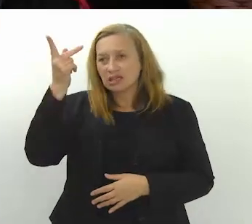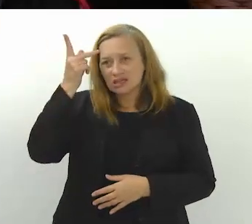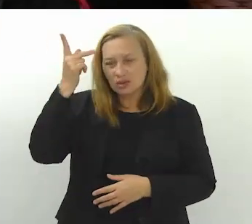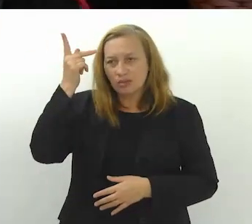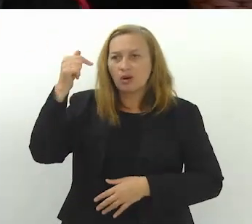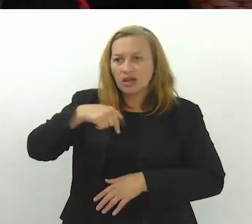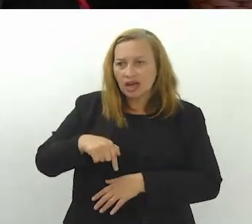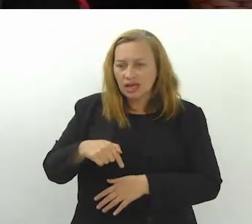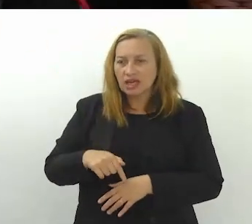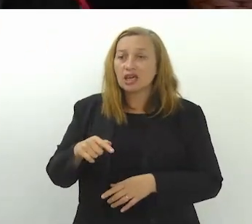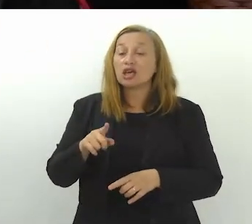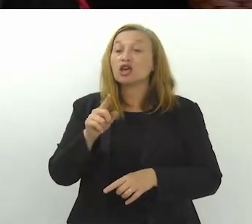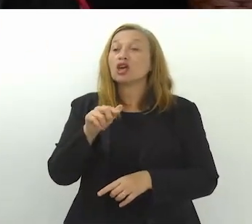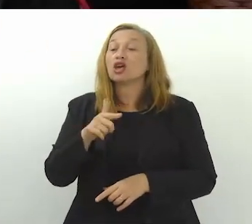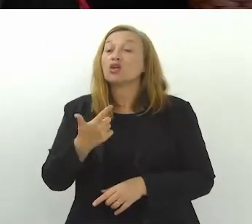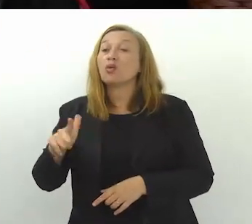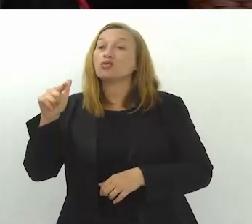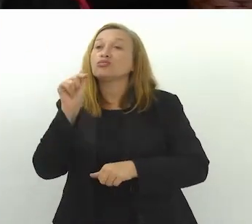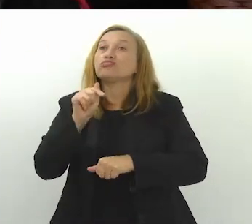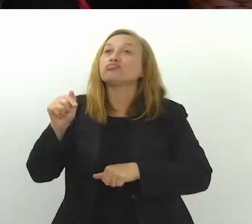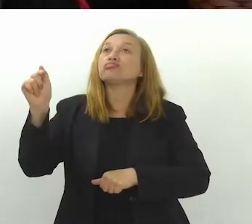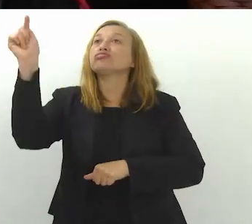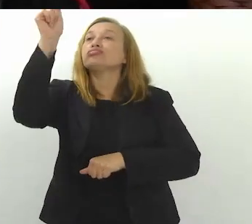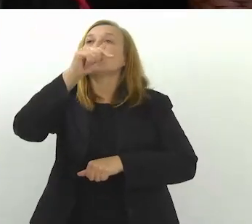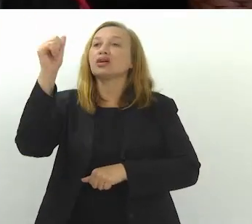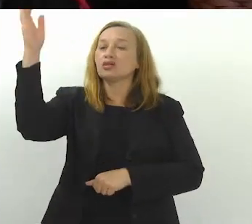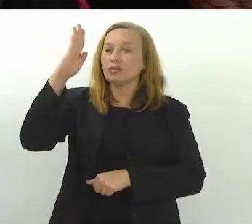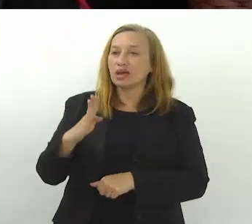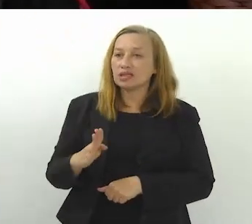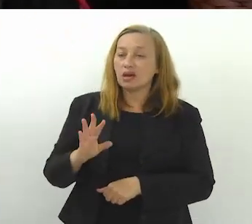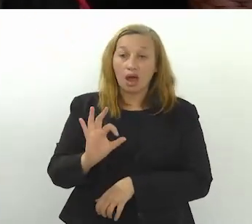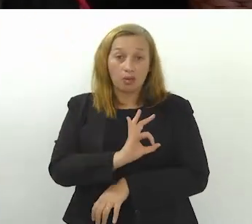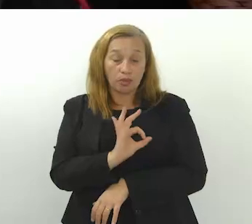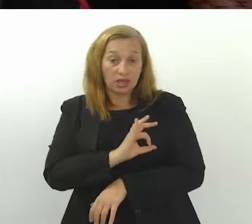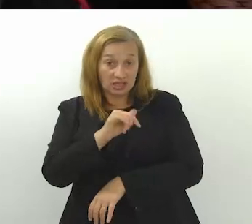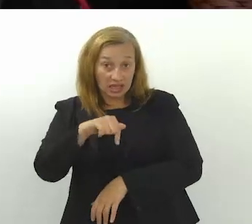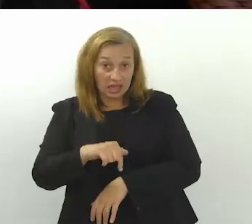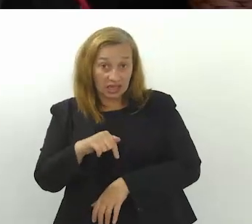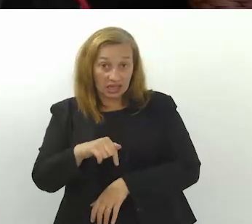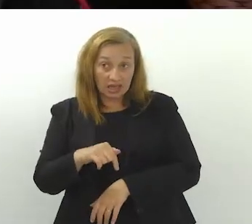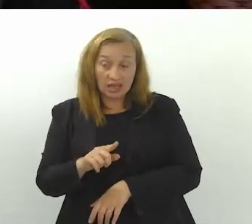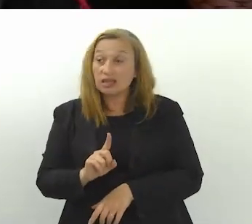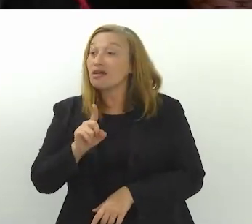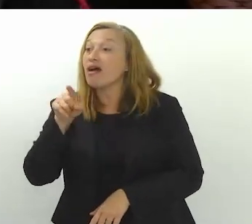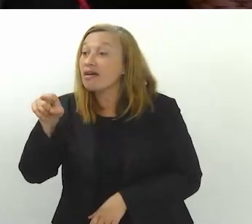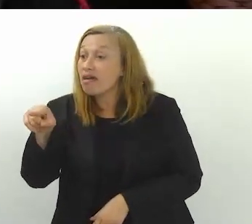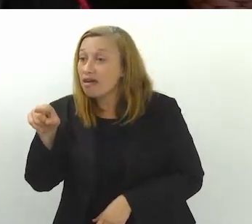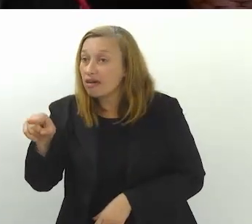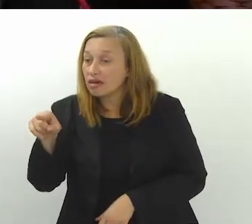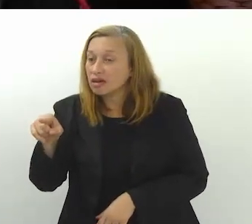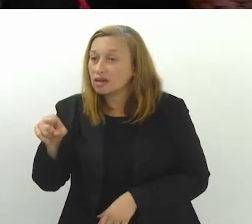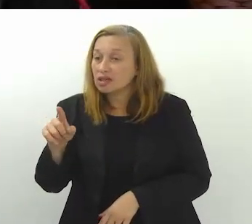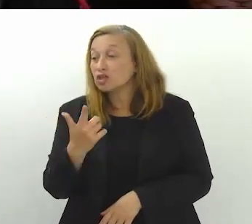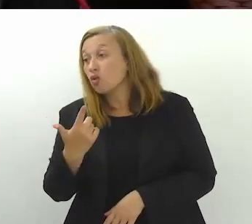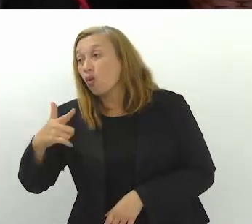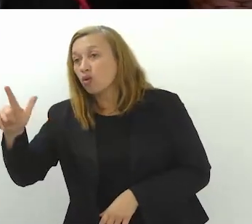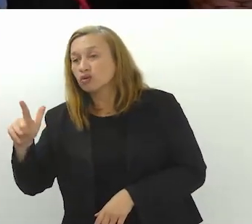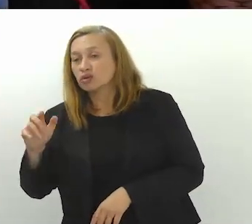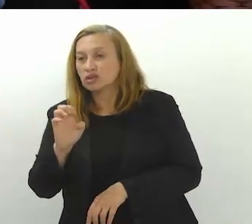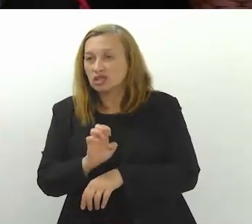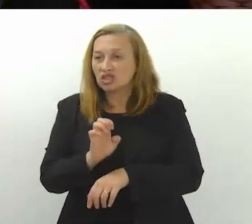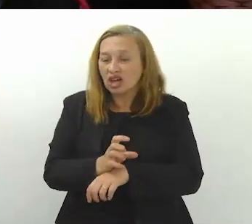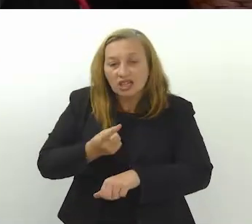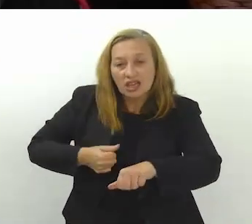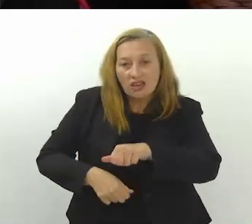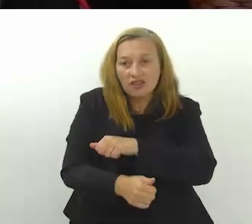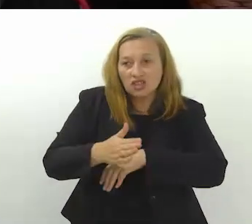e outros estados também do Brasil, e que a polícia, tanto daqui como daí e dos demais estados da federação,